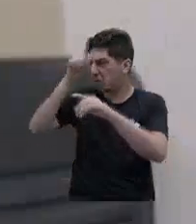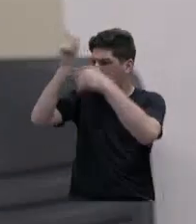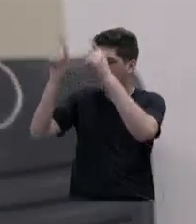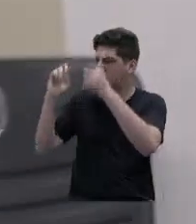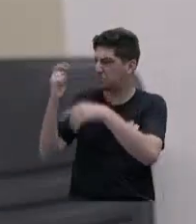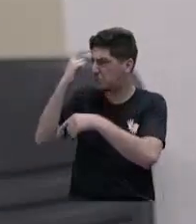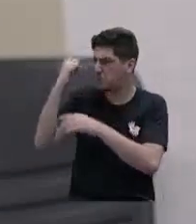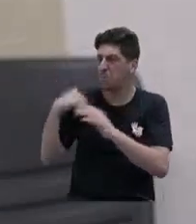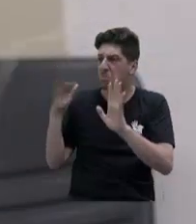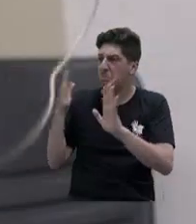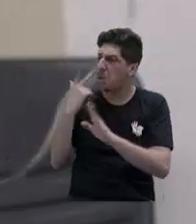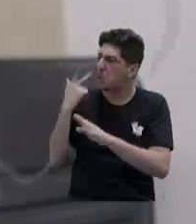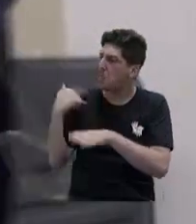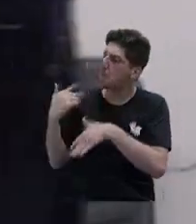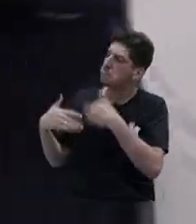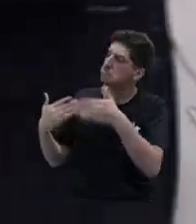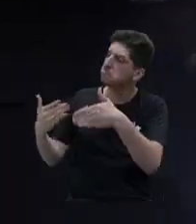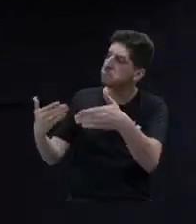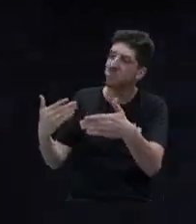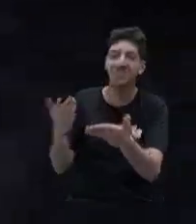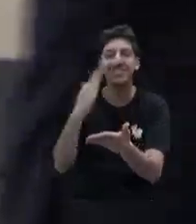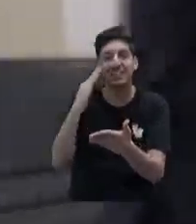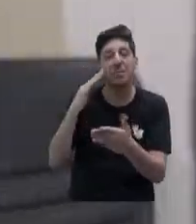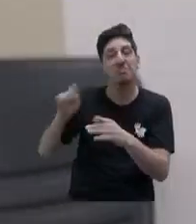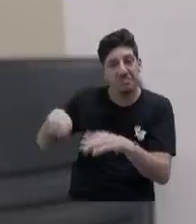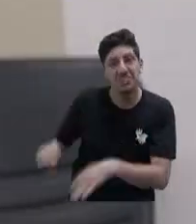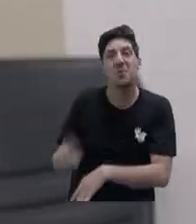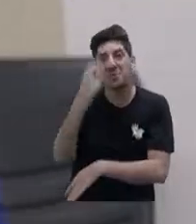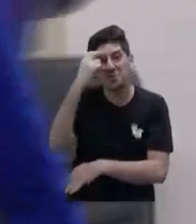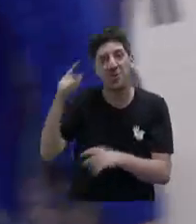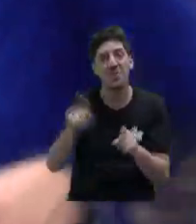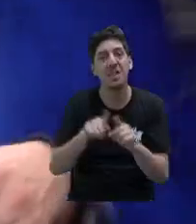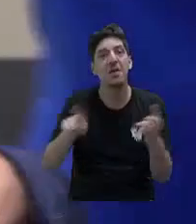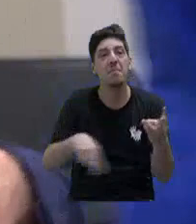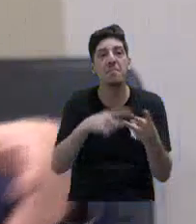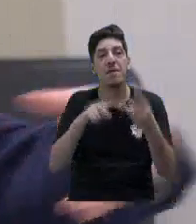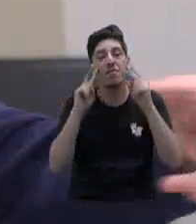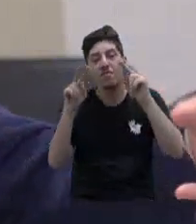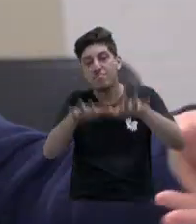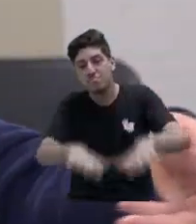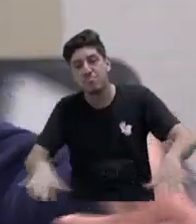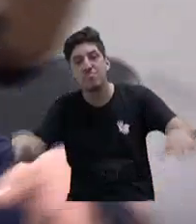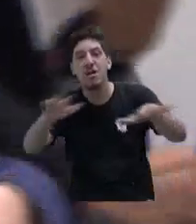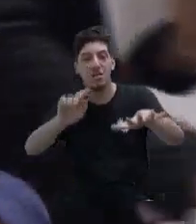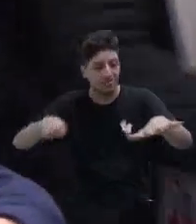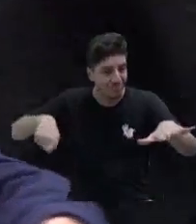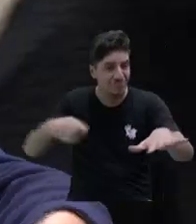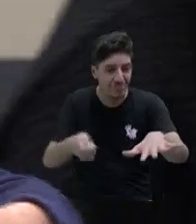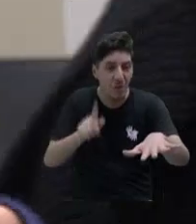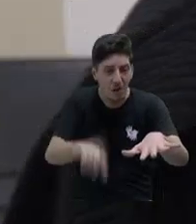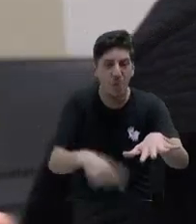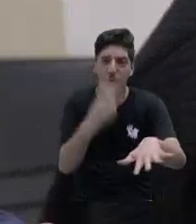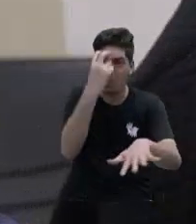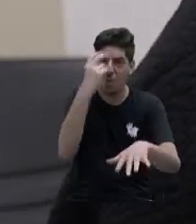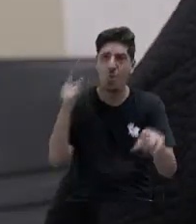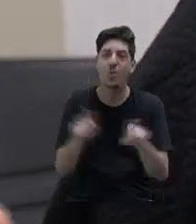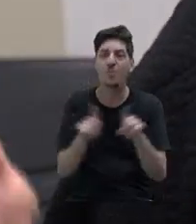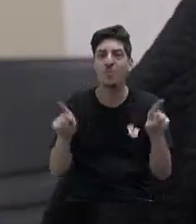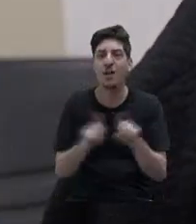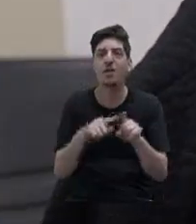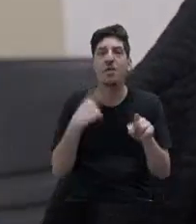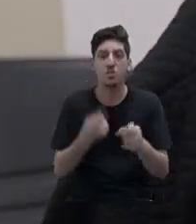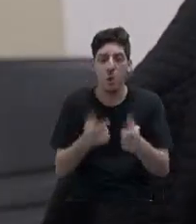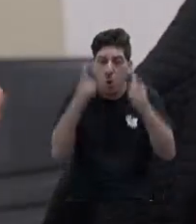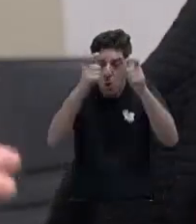cultural, entender a cultura como a paisagem cultural, ou seja, a nossa terra, a que nós chamamos aí